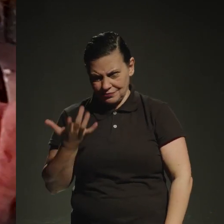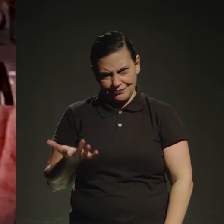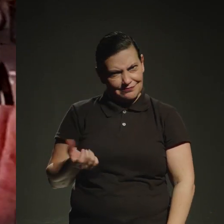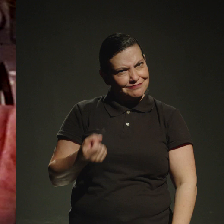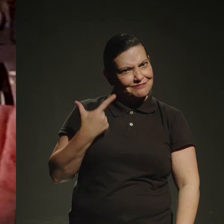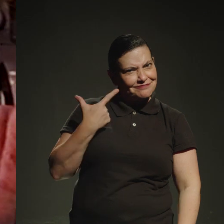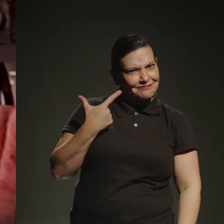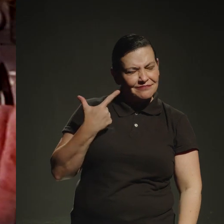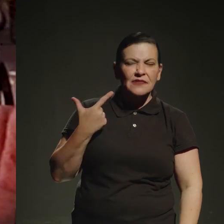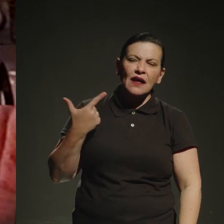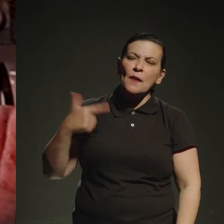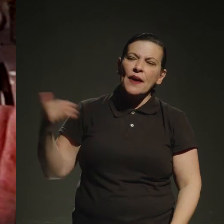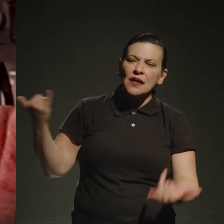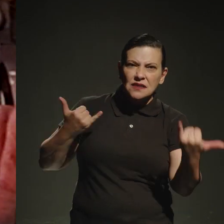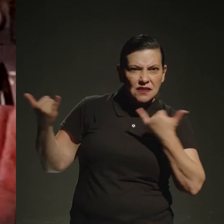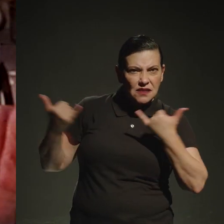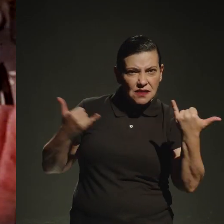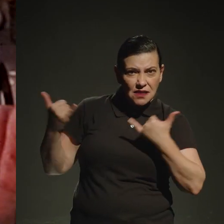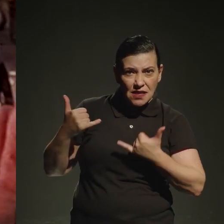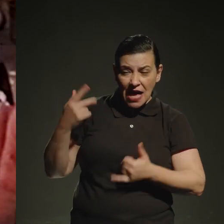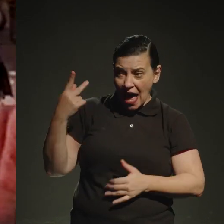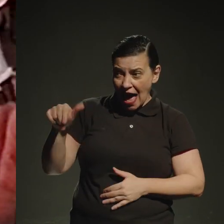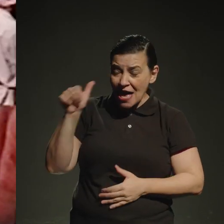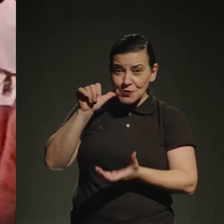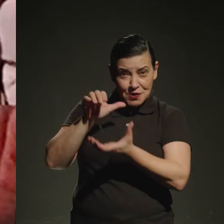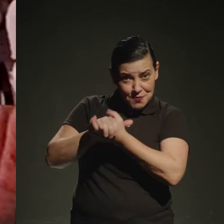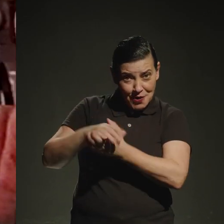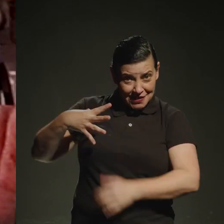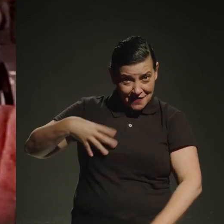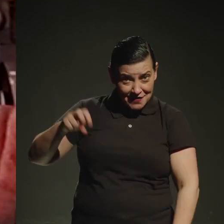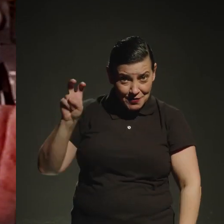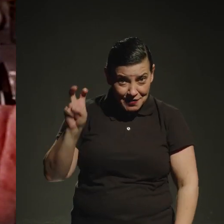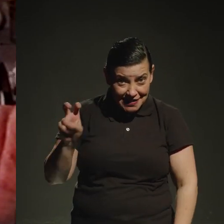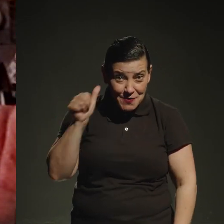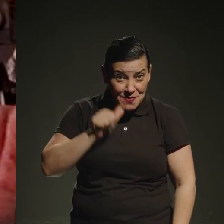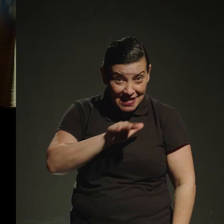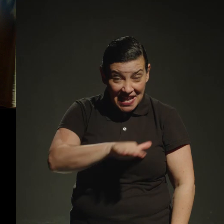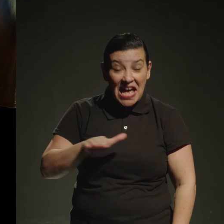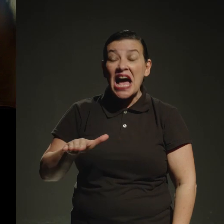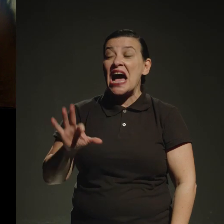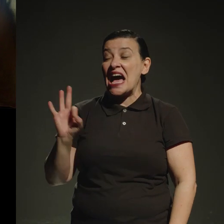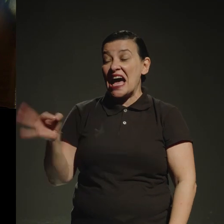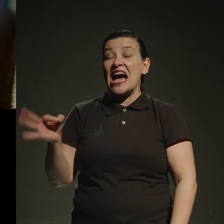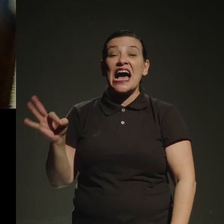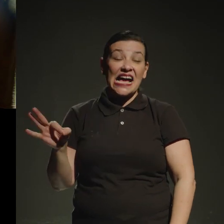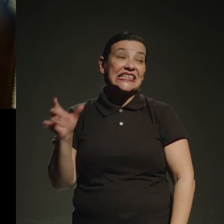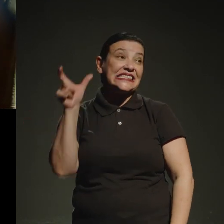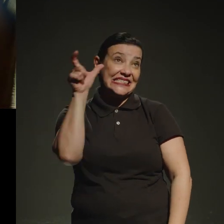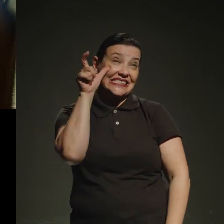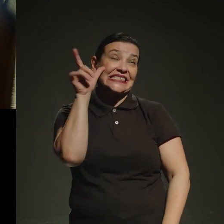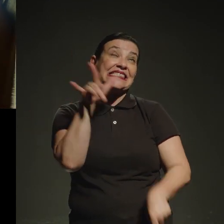De ouro, vejam só. Dona Sancha e as 5 Sanchinhas, é? Sei, sei,